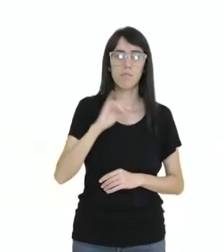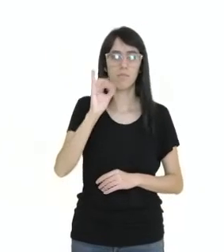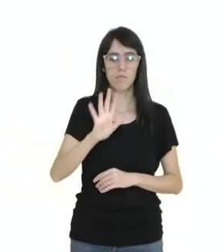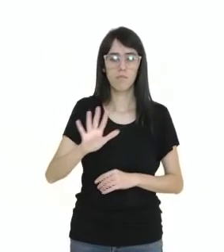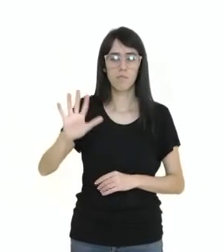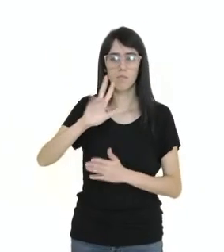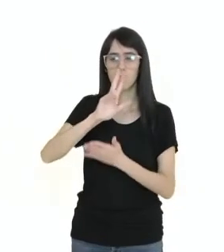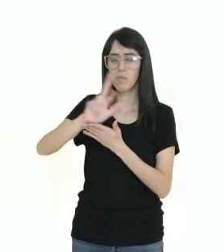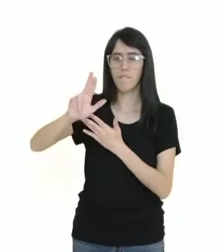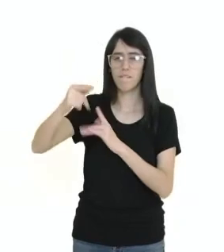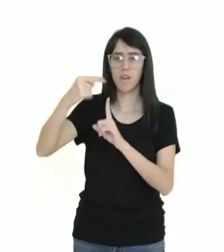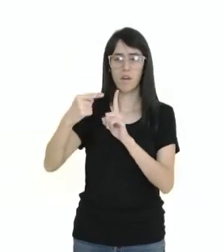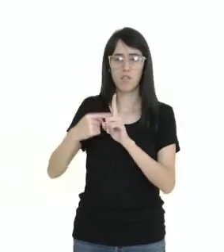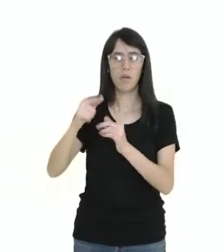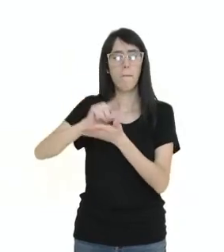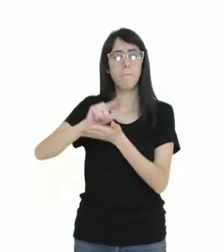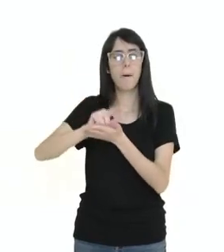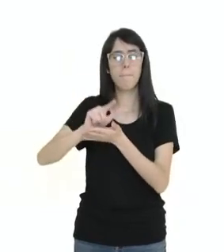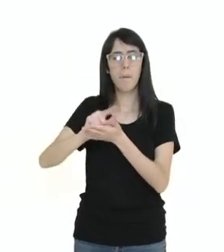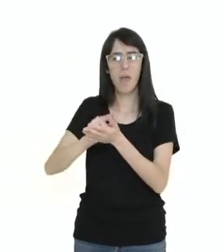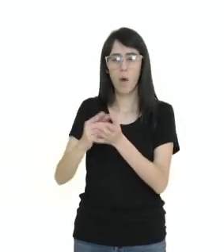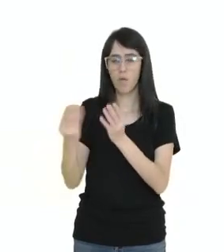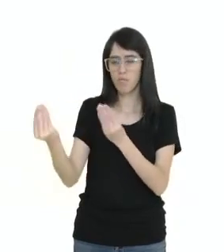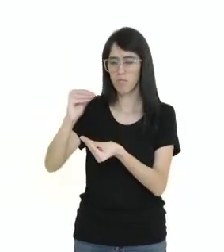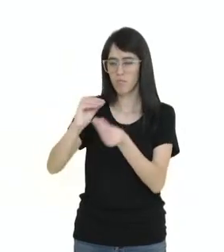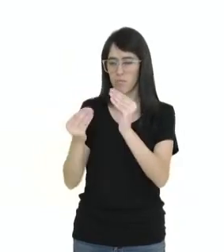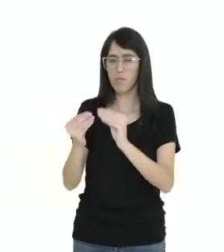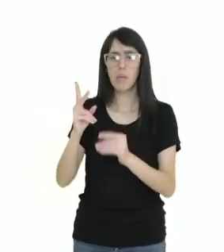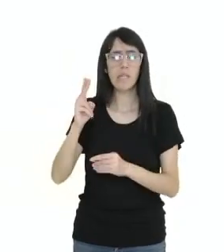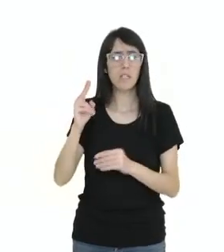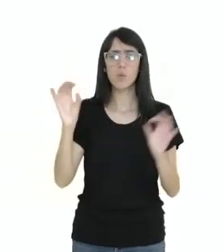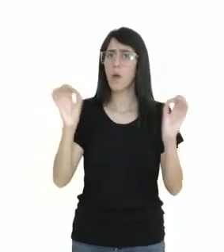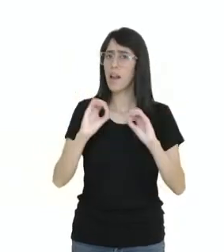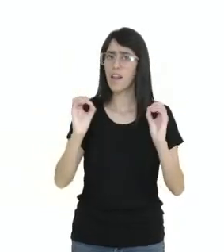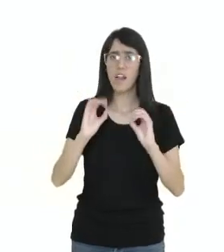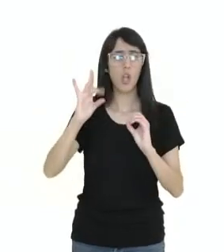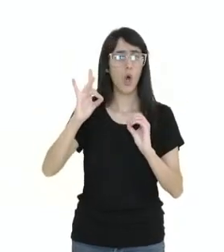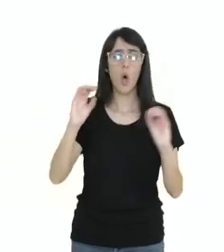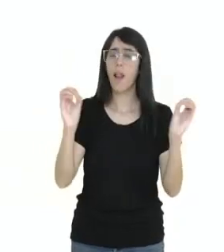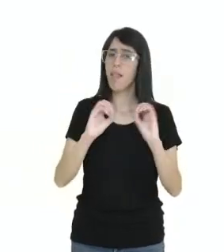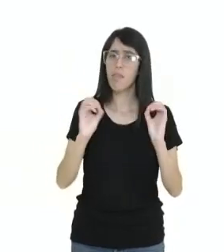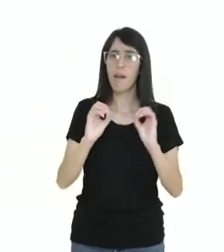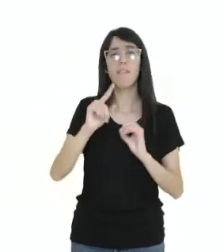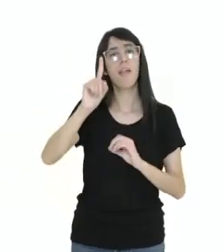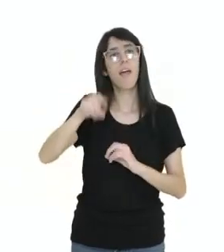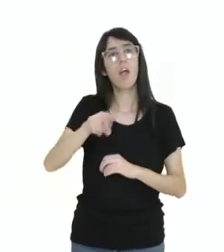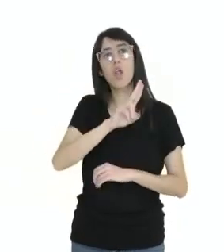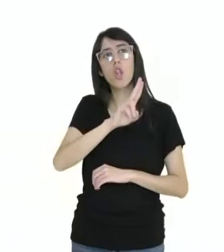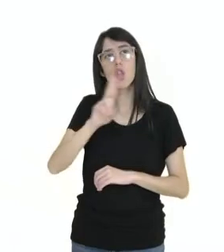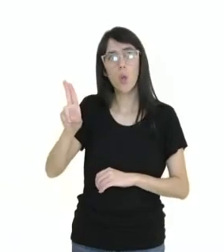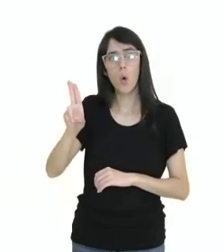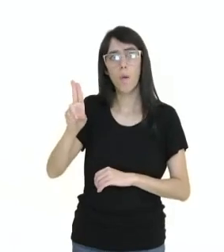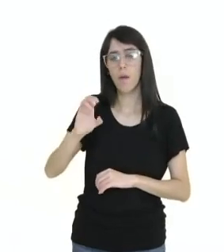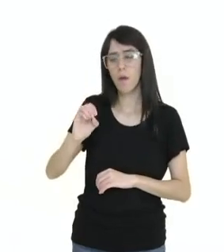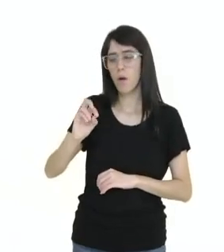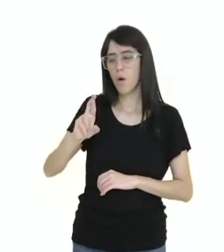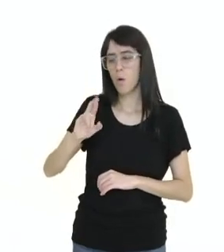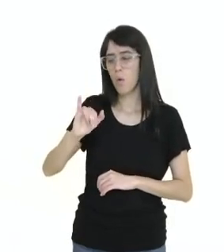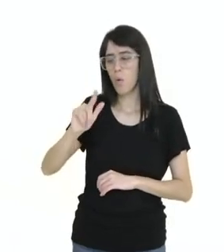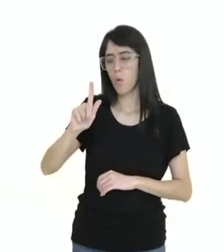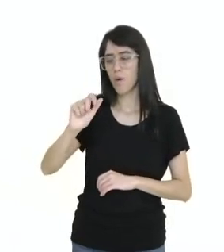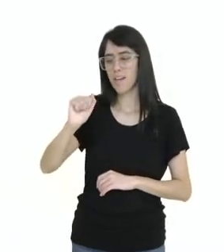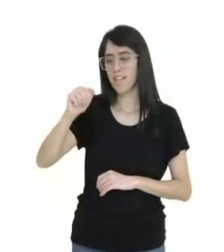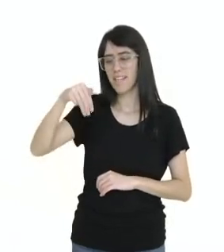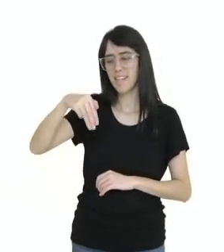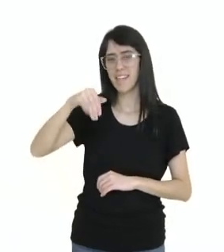tipos, apenas dobrando e cortando papel, sem cola e sem tesoura, é a arte do origami, né? Ori, dobrar, kami, papel. Dobrar papel,